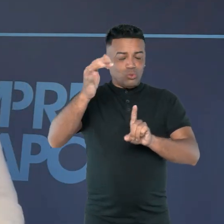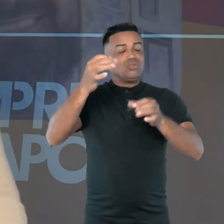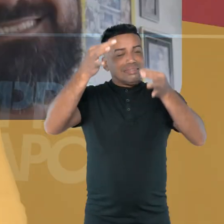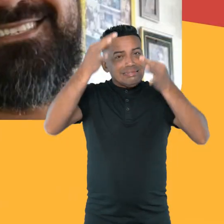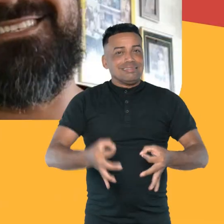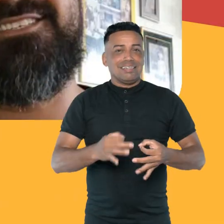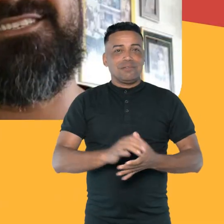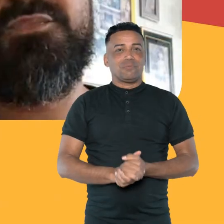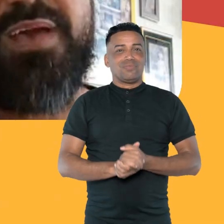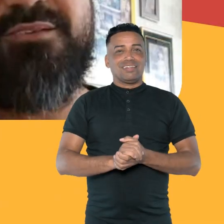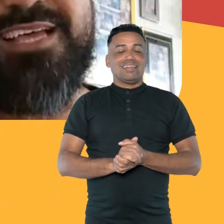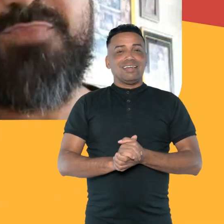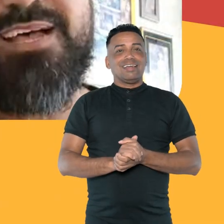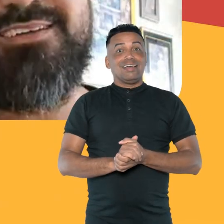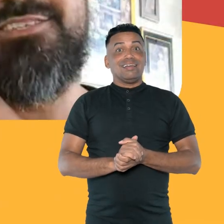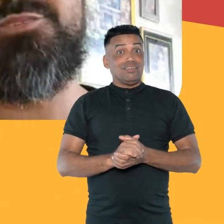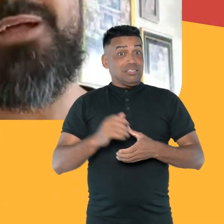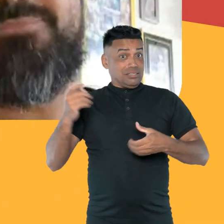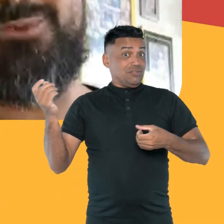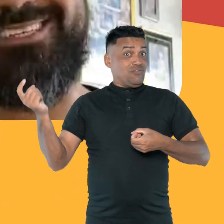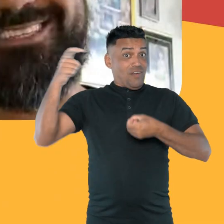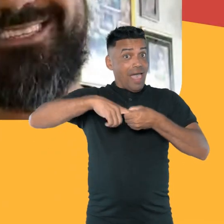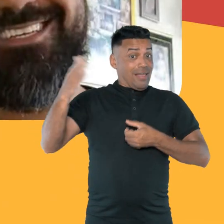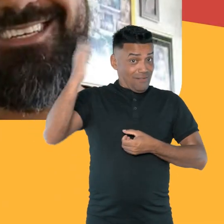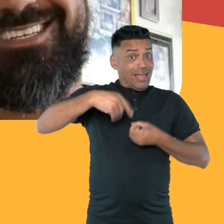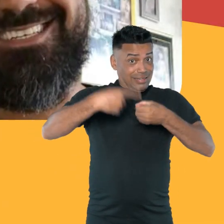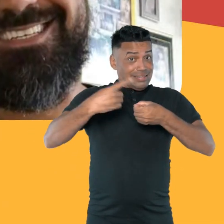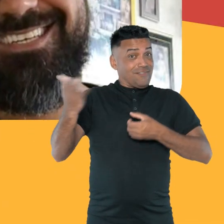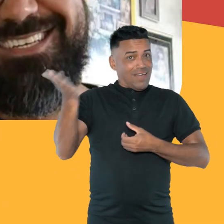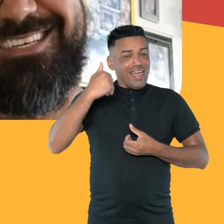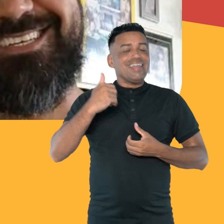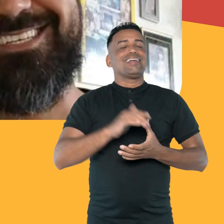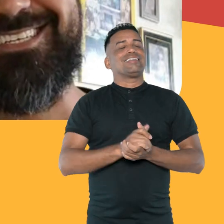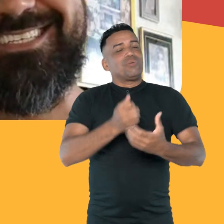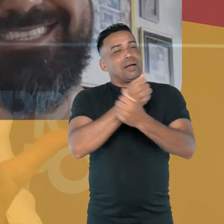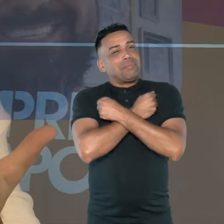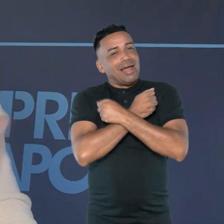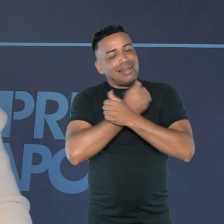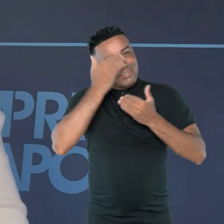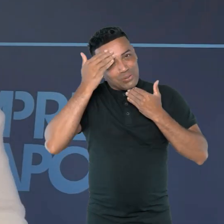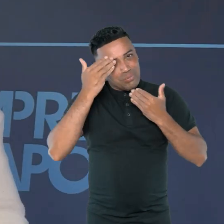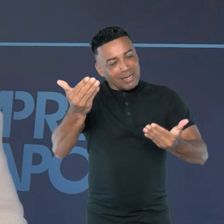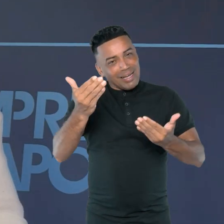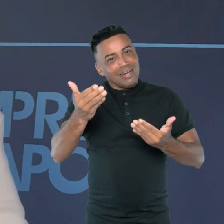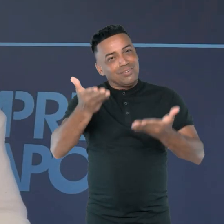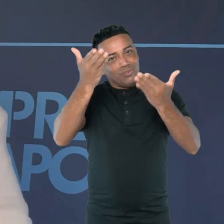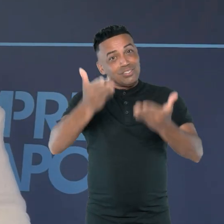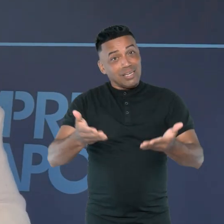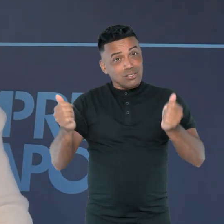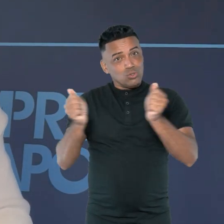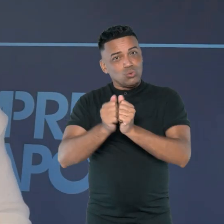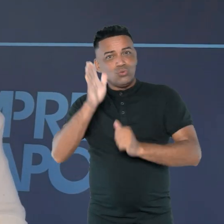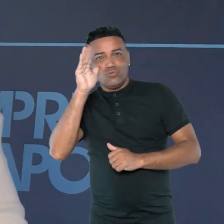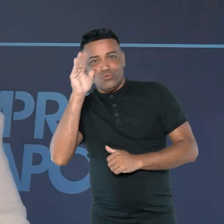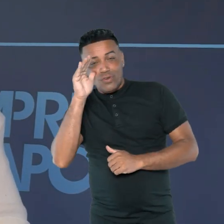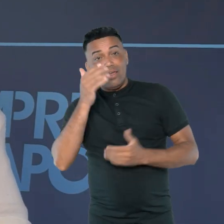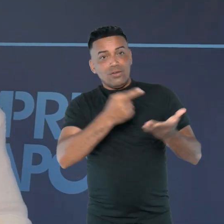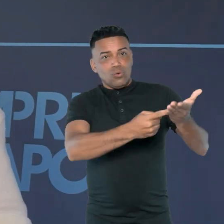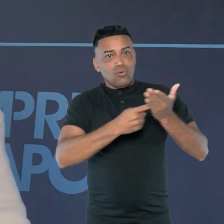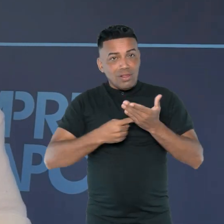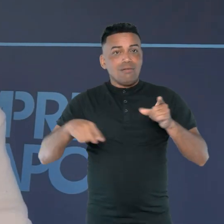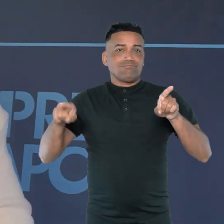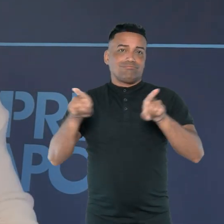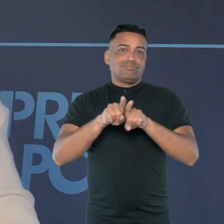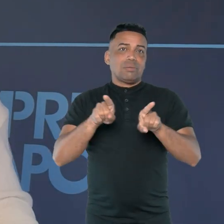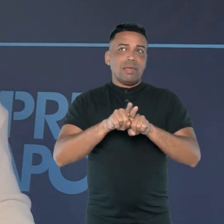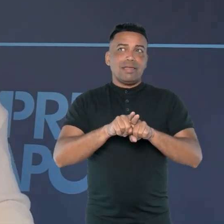breve. Felicidades. Te espero nas barrancas de Pirapora. Sim. Um grande abraço, muito obrigado por você que está com a gente.